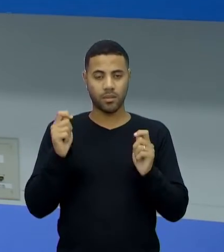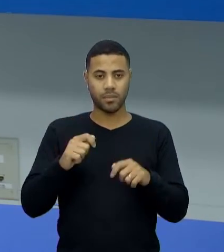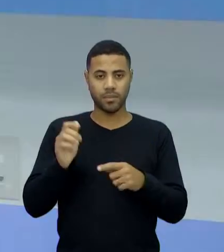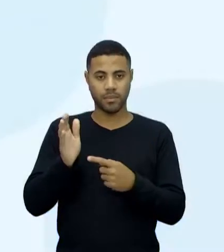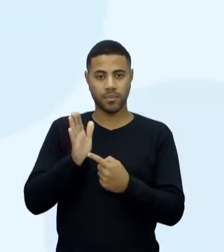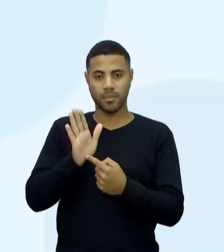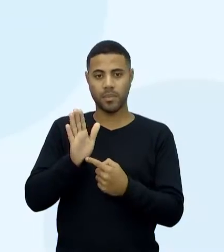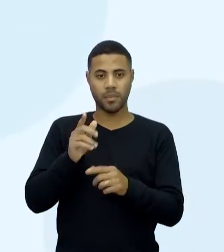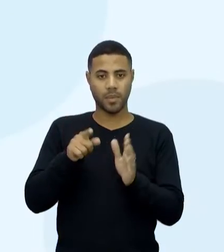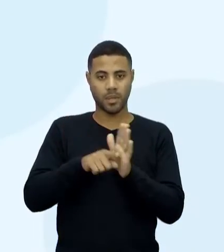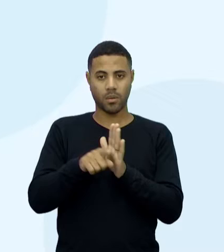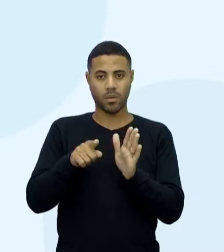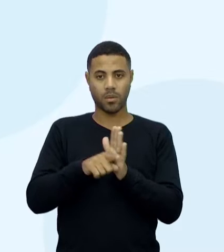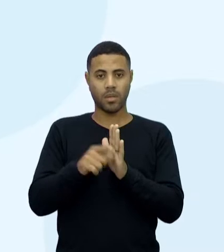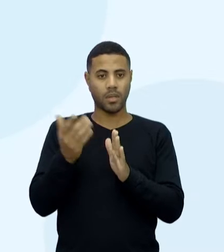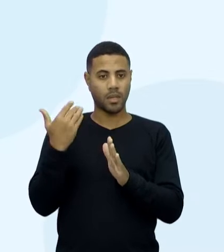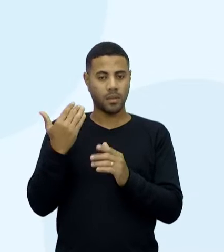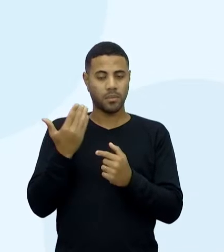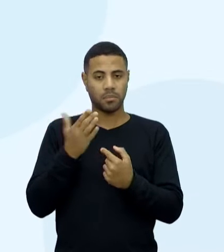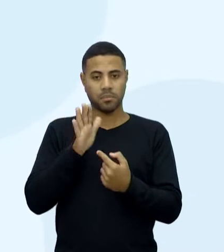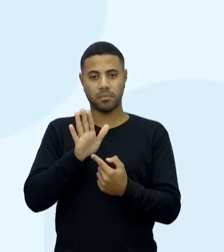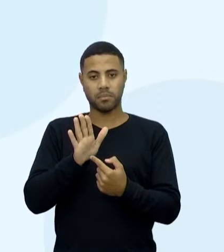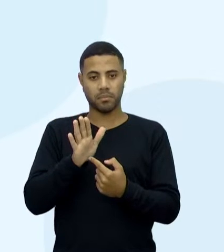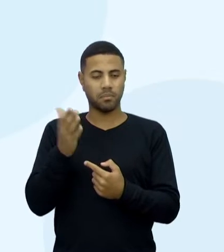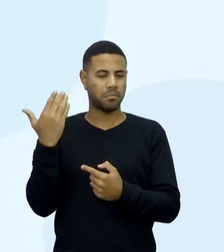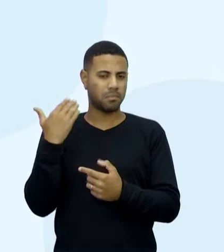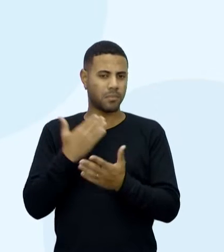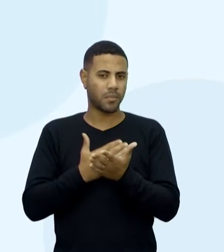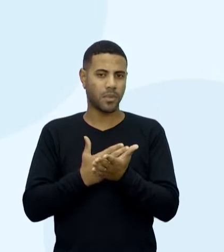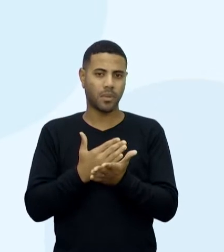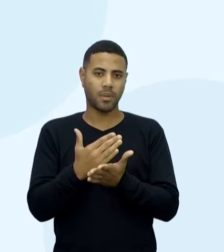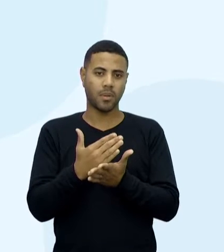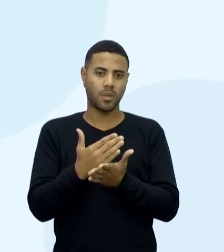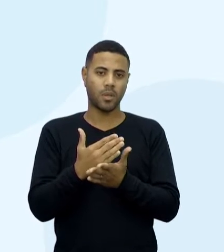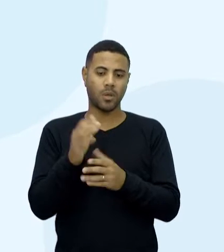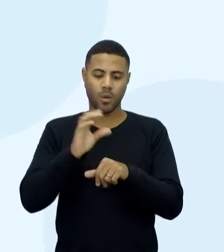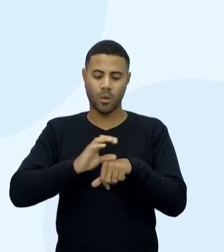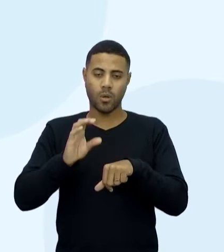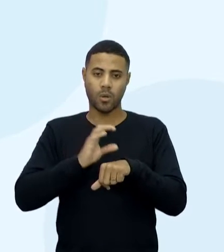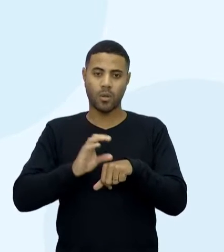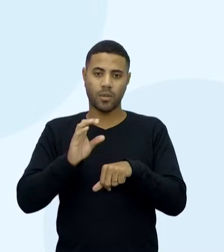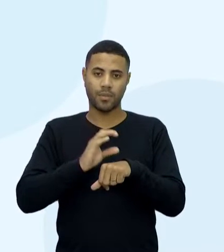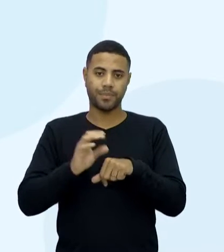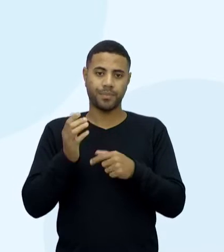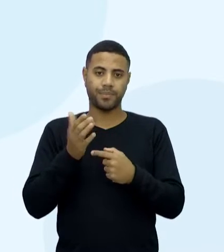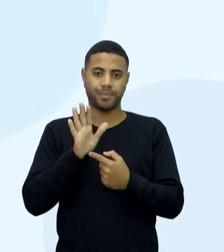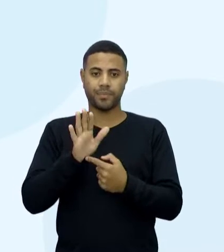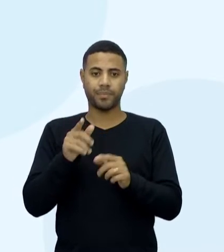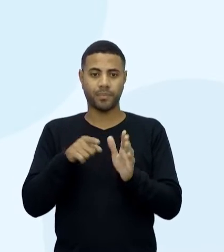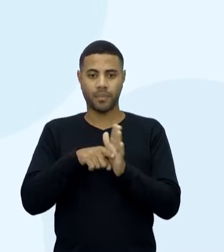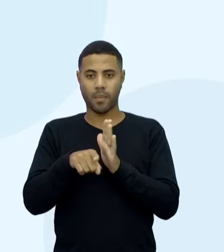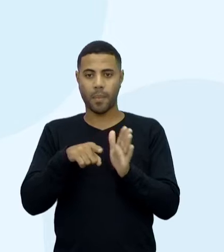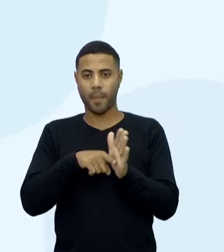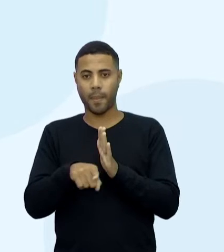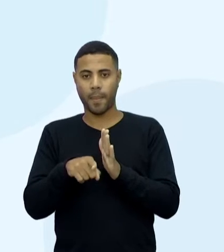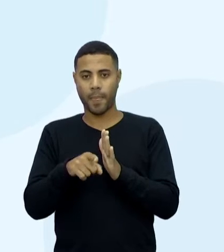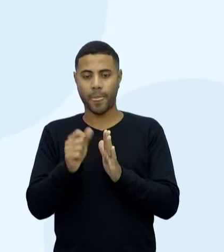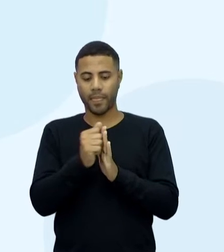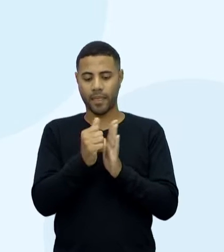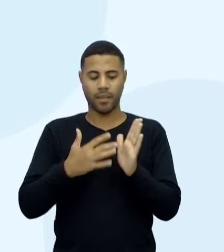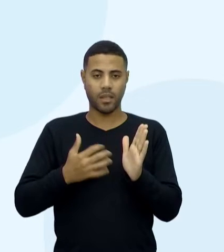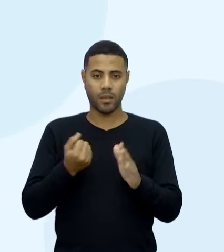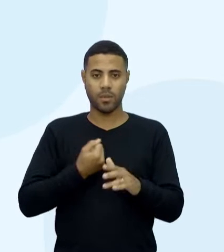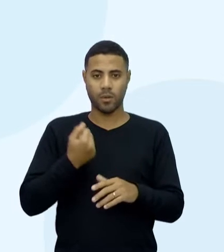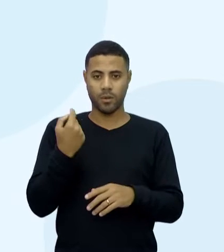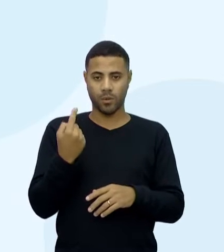pergunta que tinha aparecido pra gente lá no começo do nosso curso era uma pergunta que lá na atividade